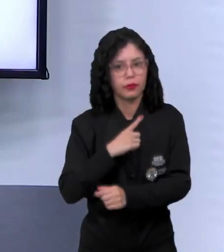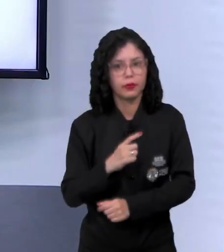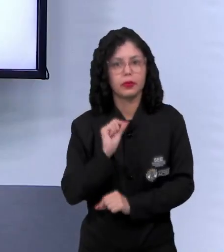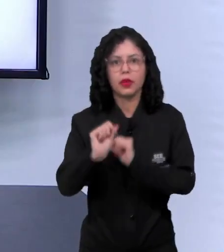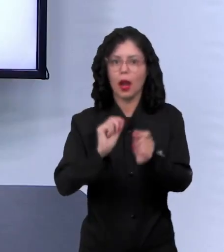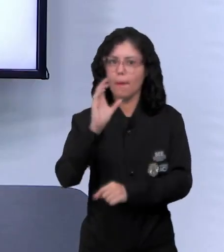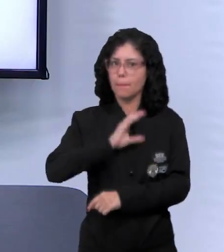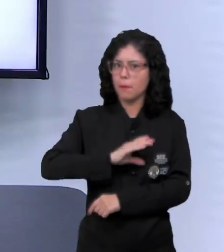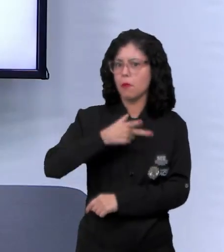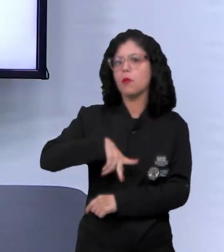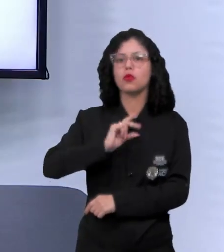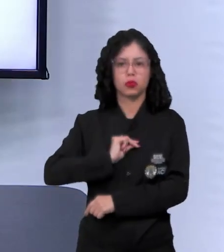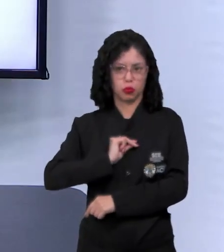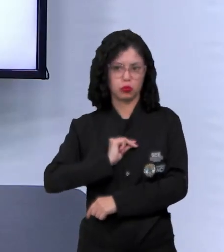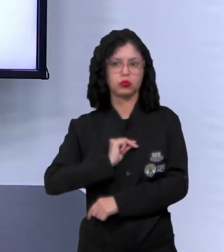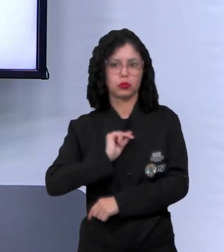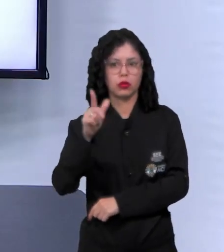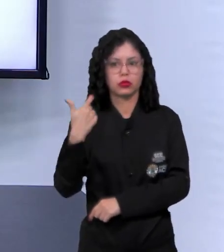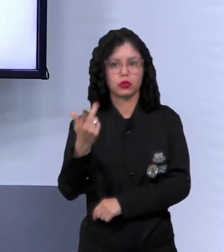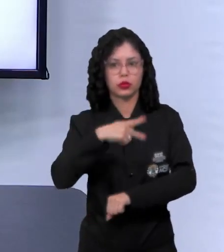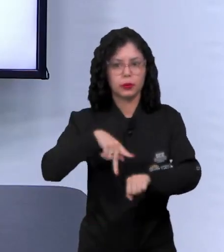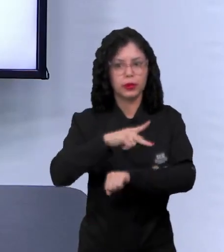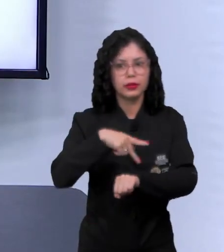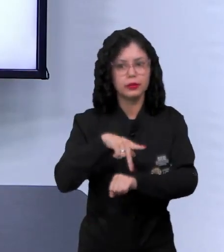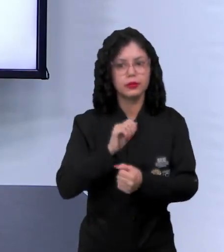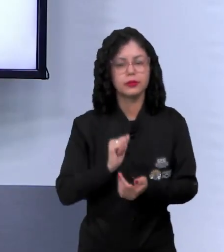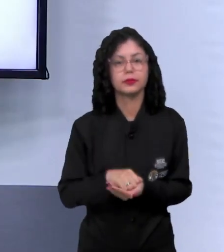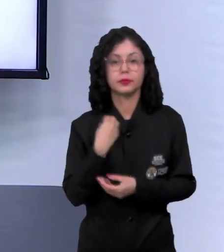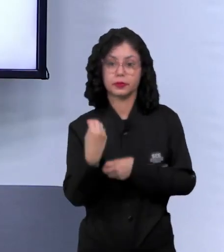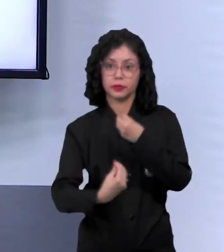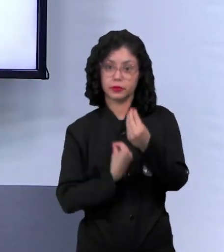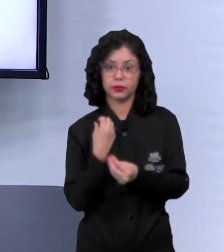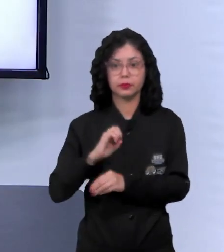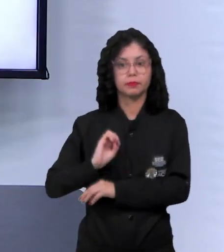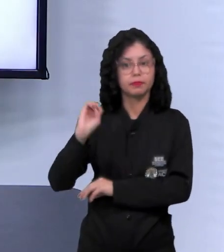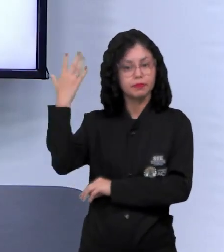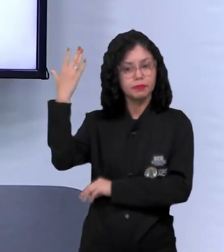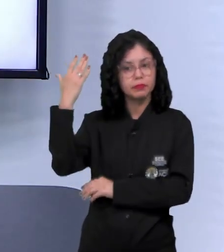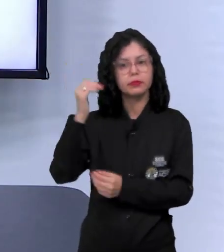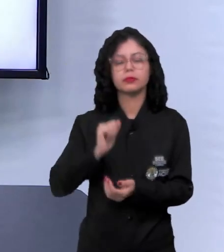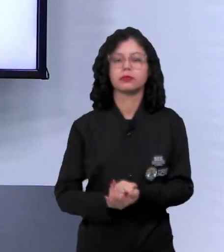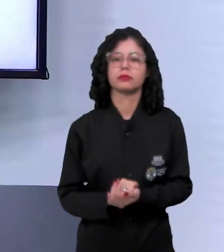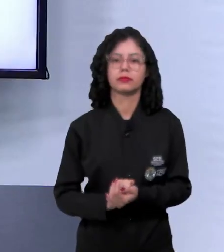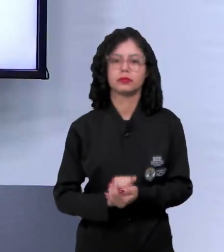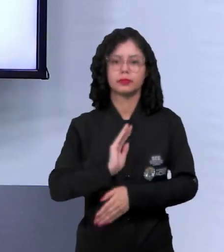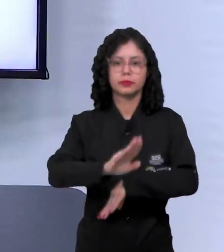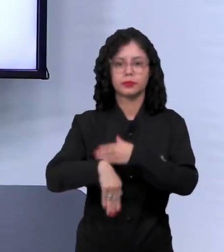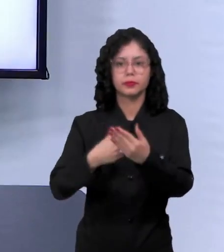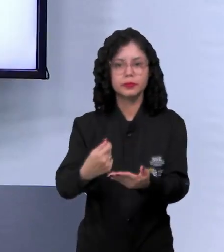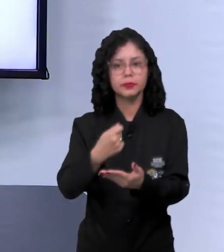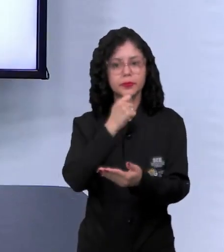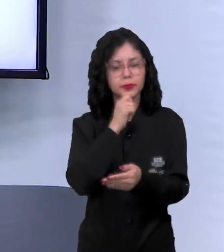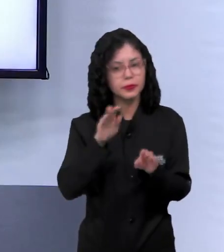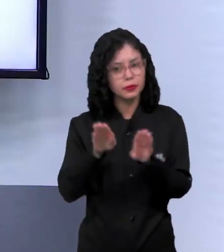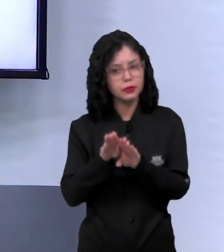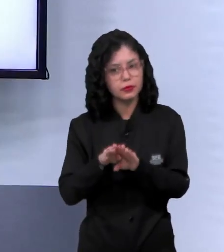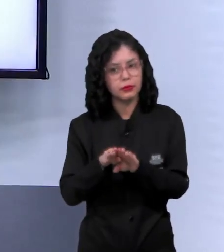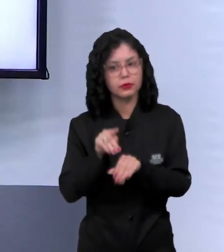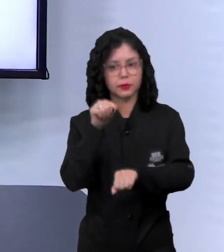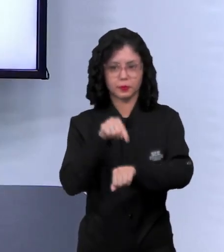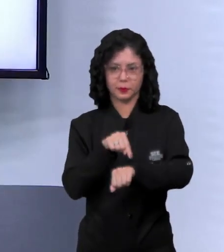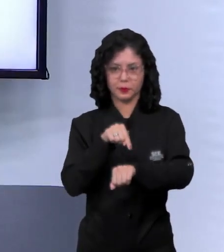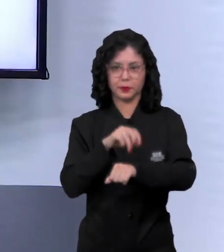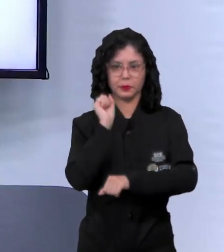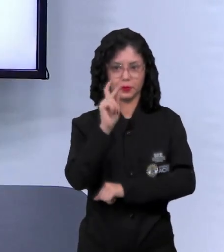foi de Portugal? Será que foi de outro país? Como que isso aconteceu? Como que essa história se desenvolveu ao longo do